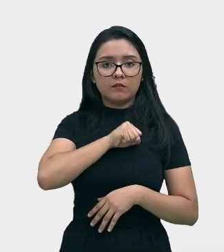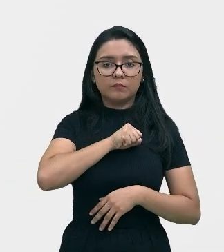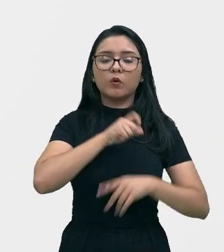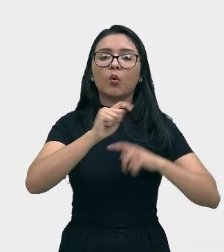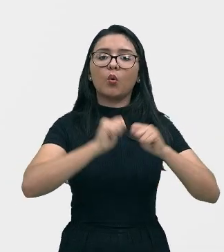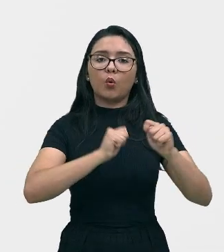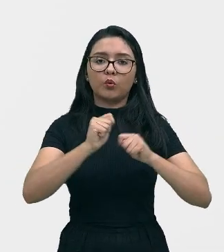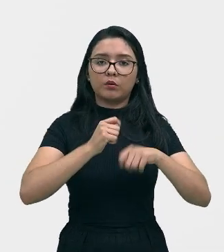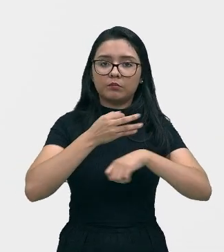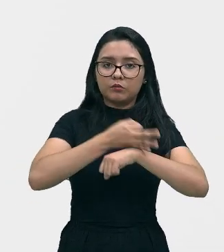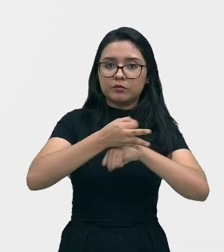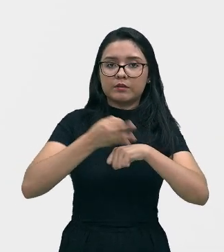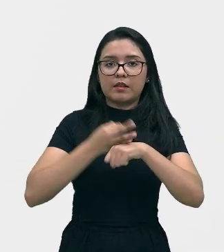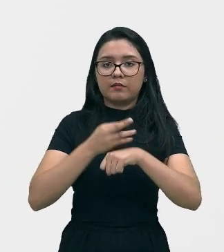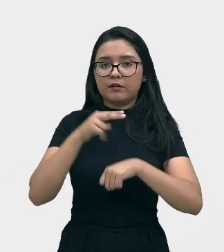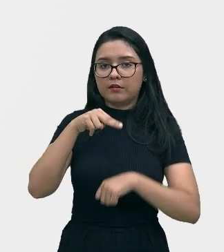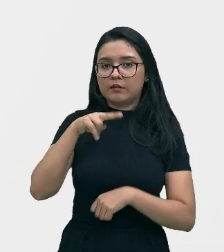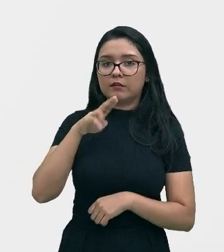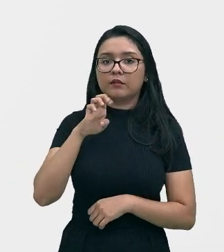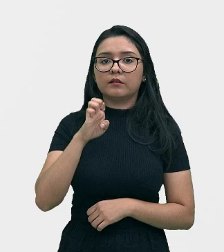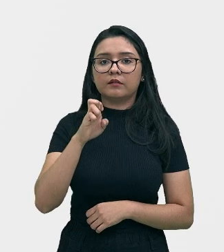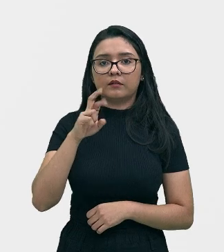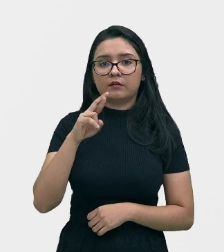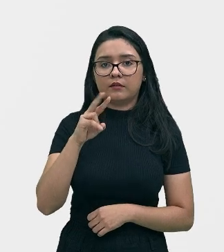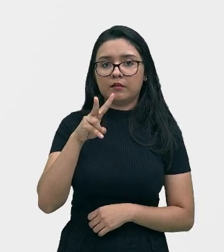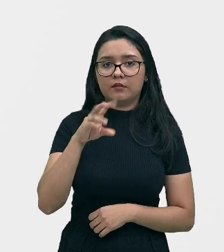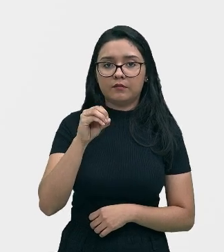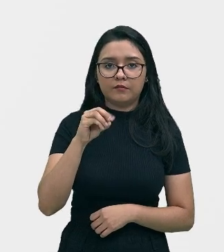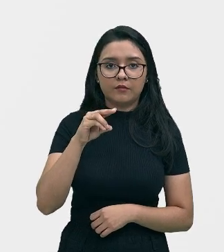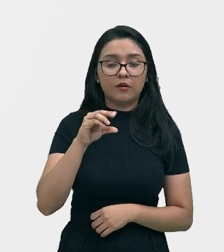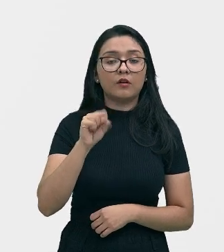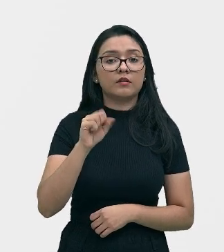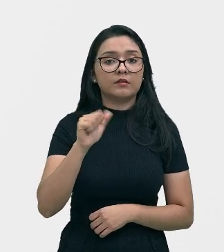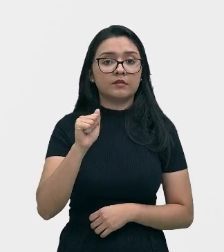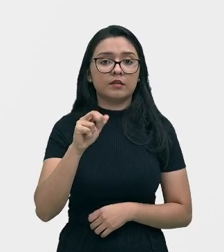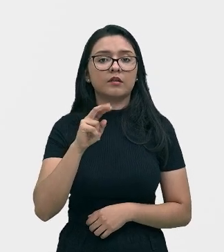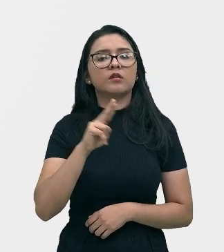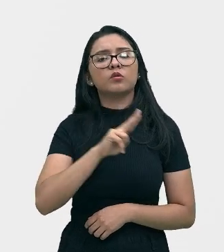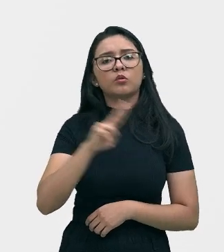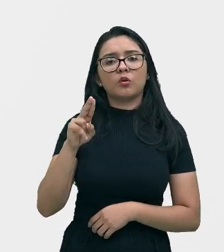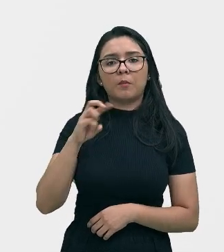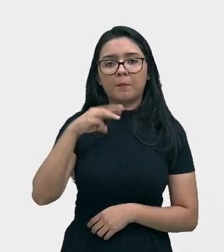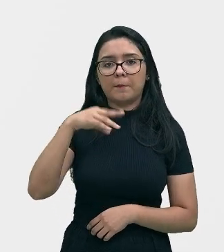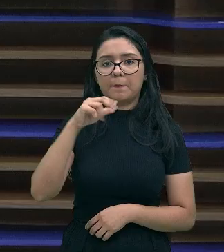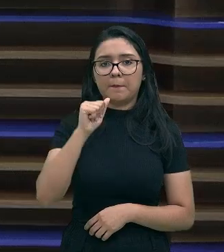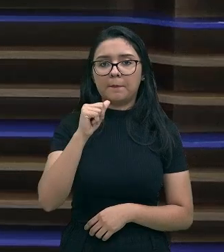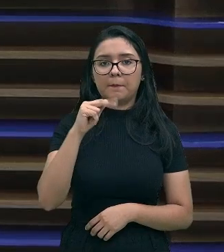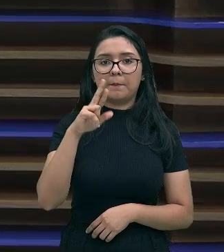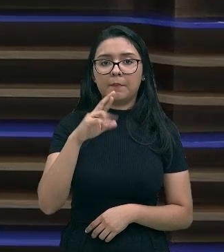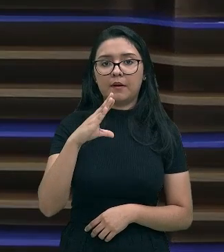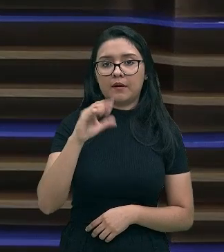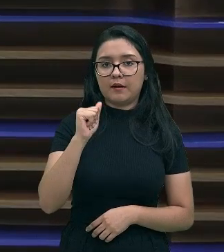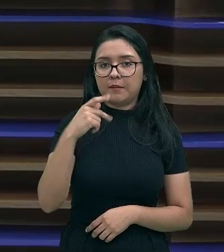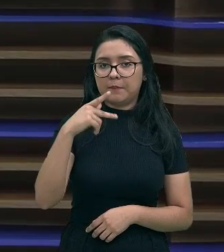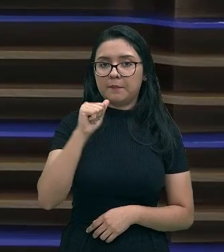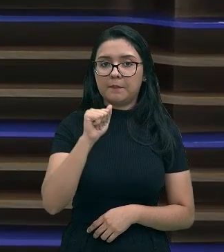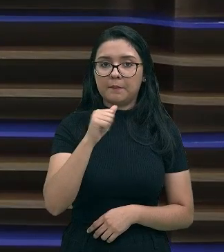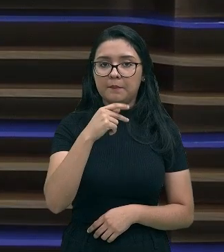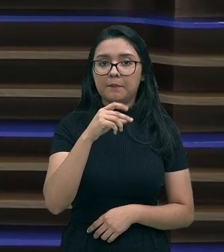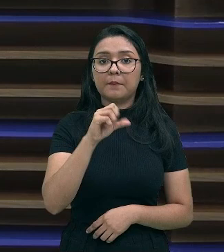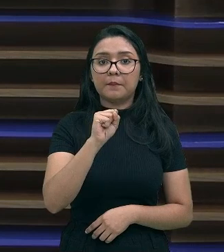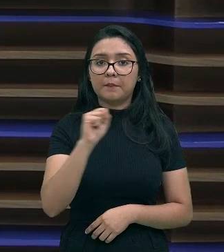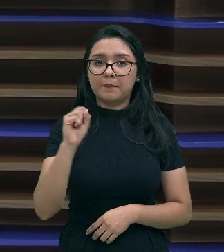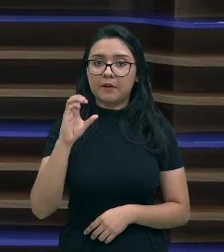por células nervosas, né? Chamadas de marca-passo ou nó do sino atrial, tá? Então, a gente vai